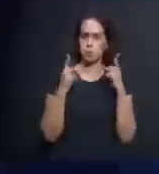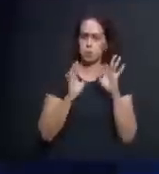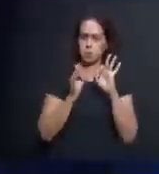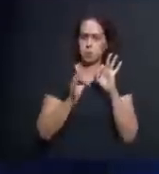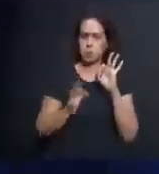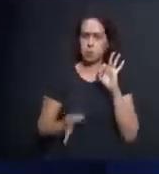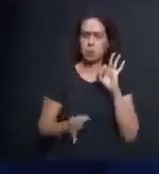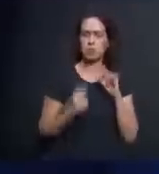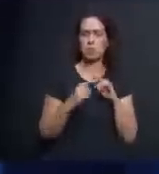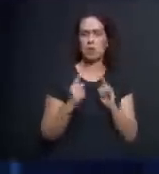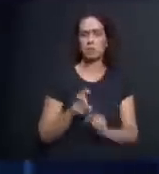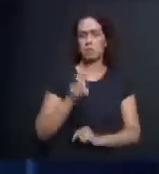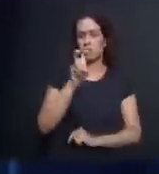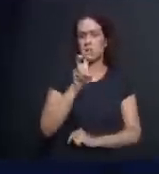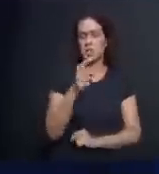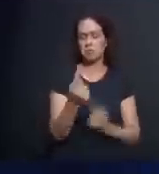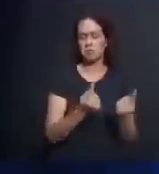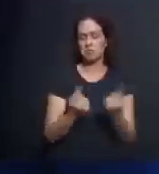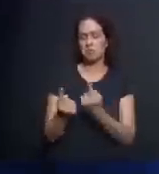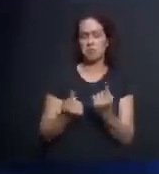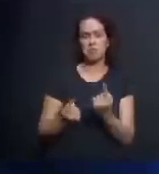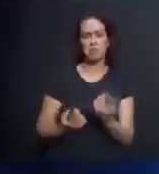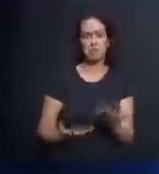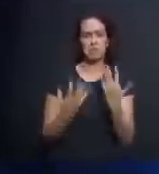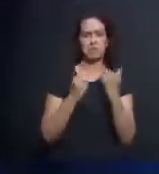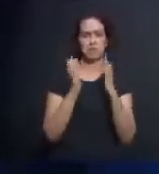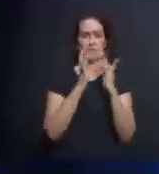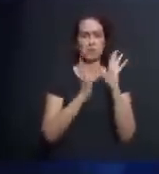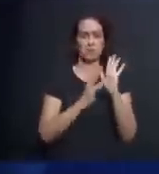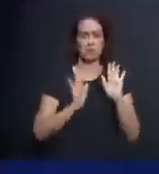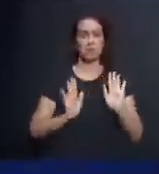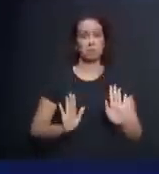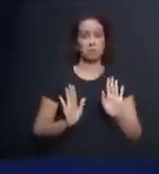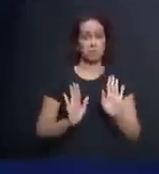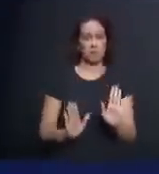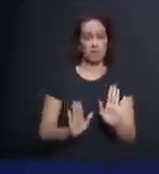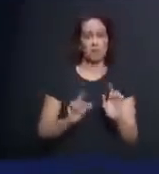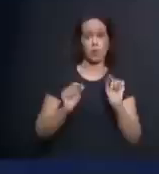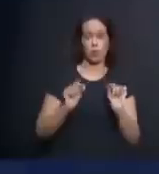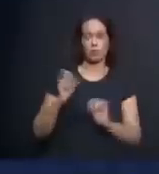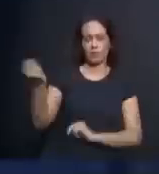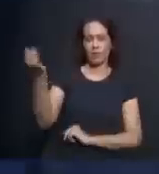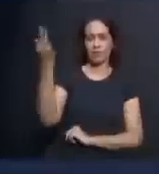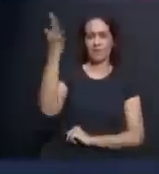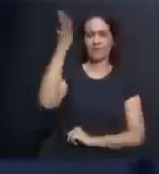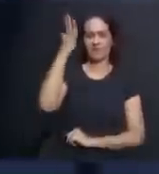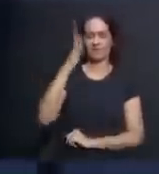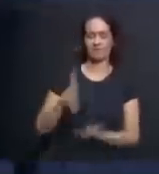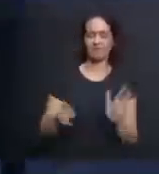Mas vieram, sei lá, 5 jovens à frente. Mas é a graça do evangelista.